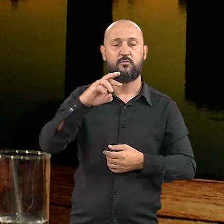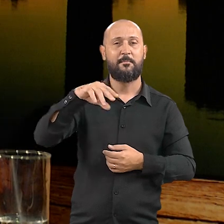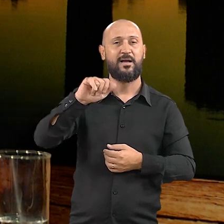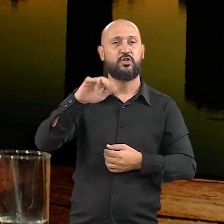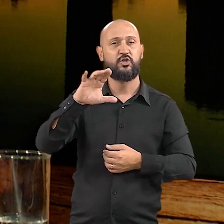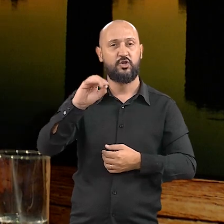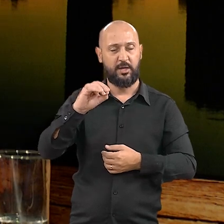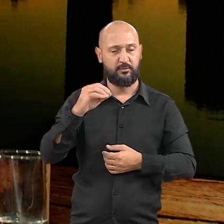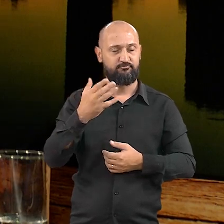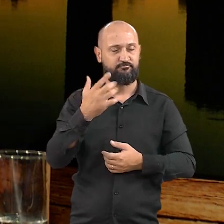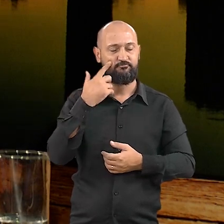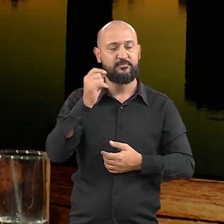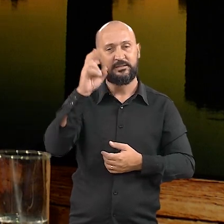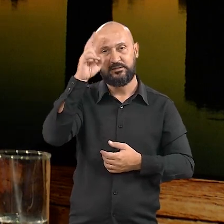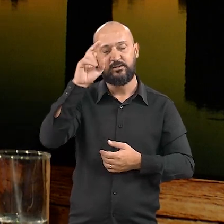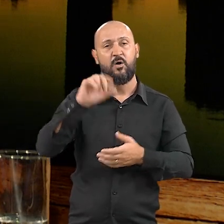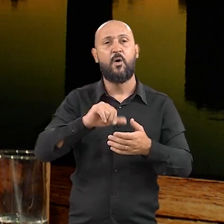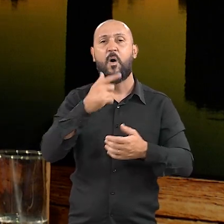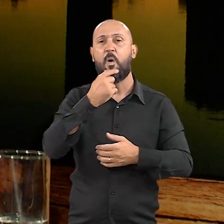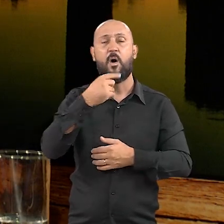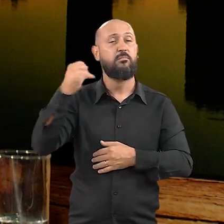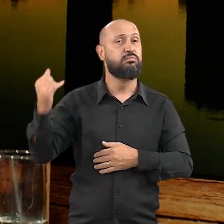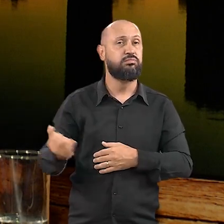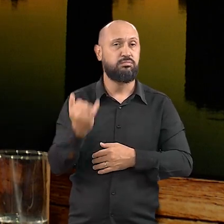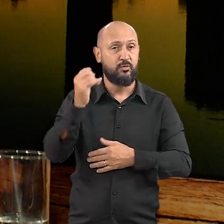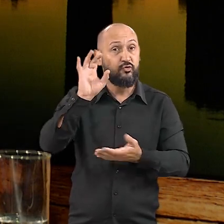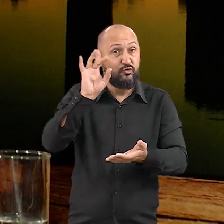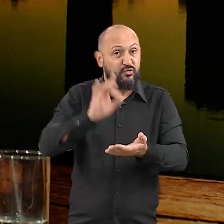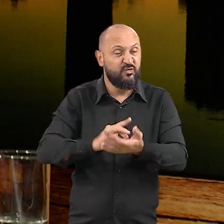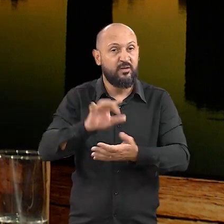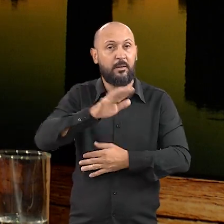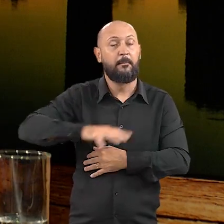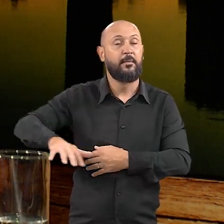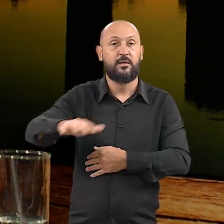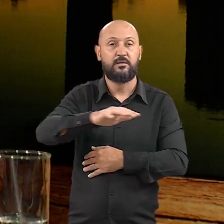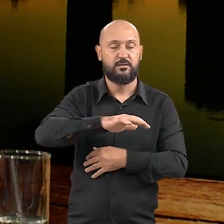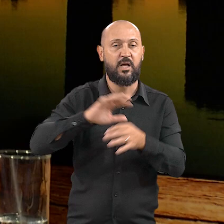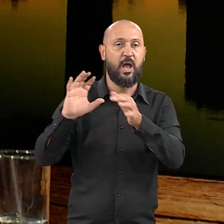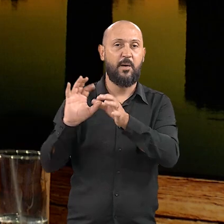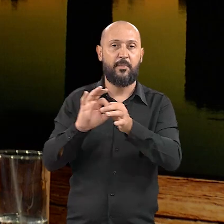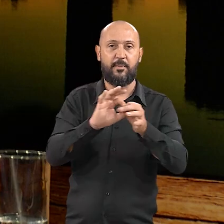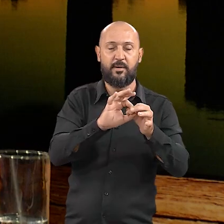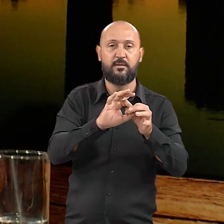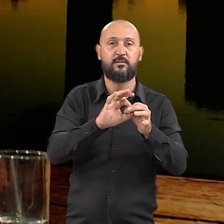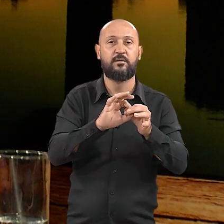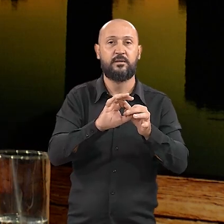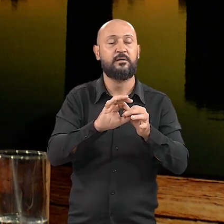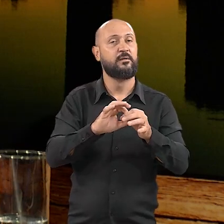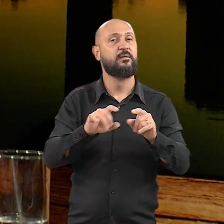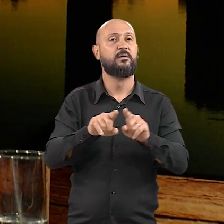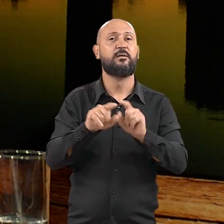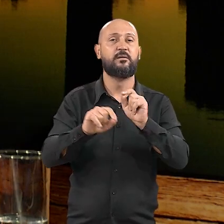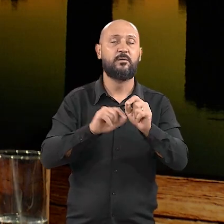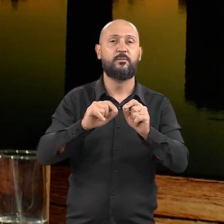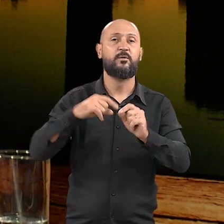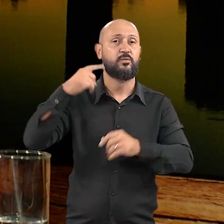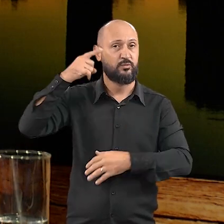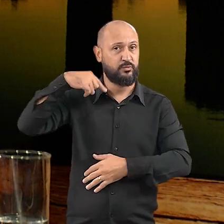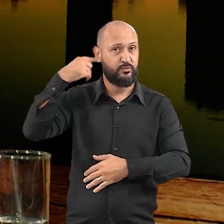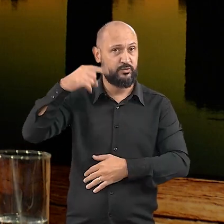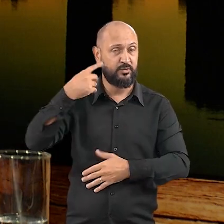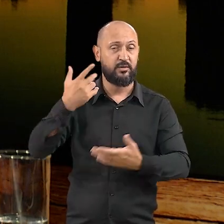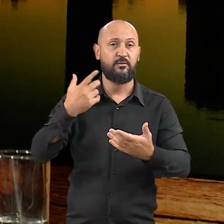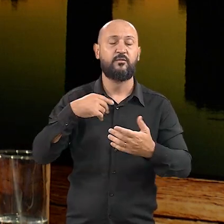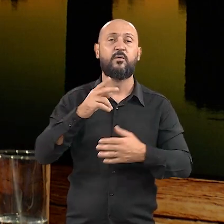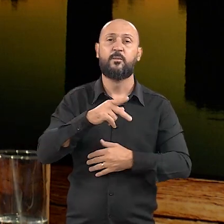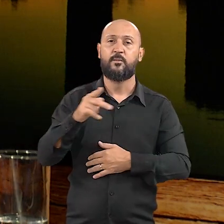Metelo, que historicamente é um cara super importante mesmo para esse universo e para o universo do direito